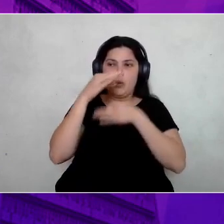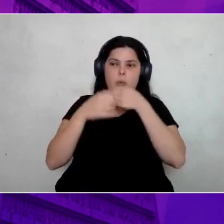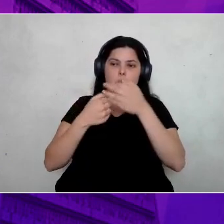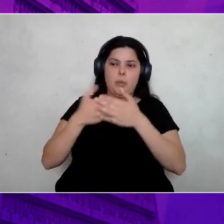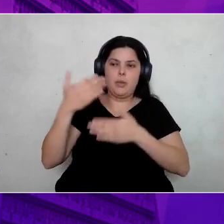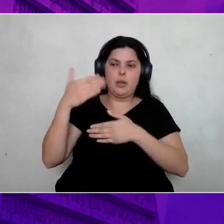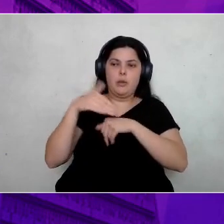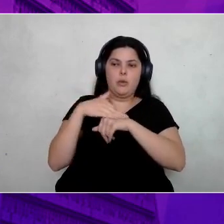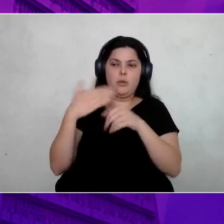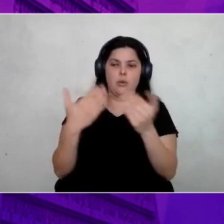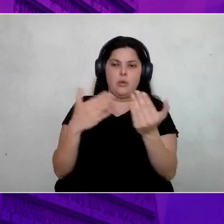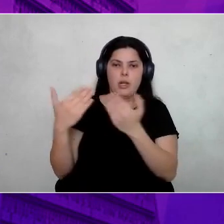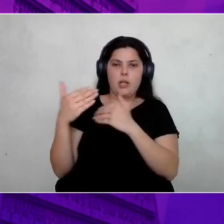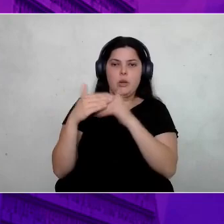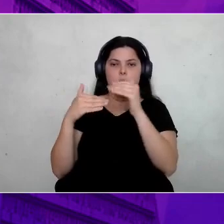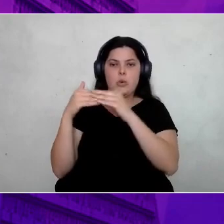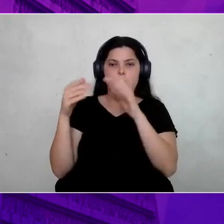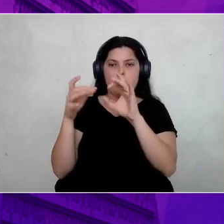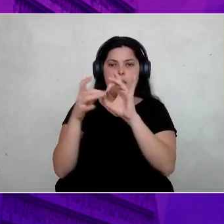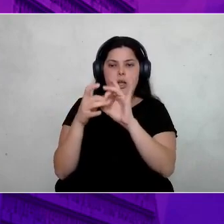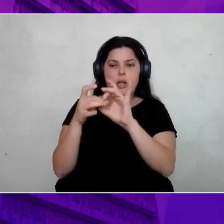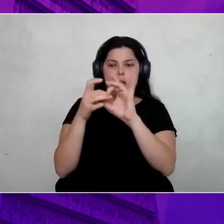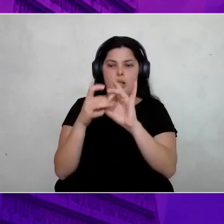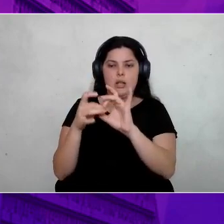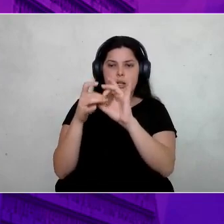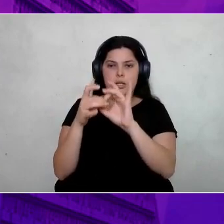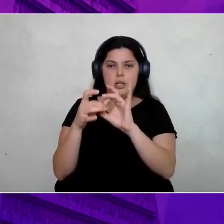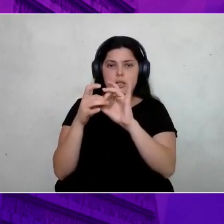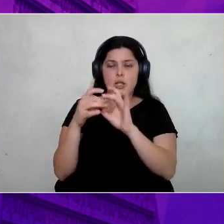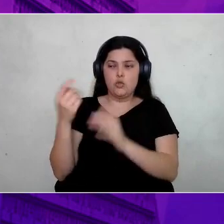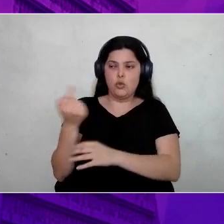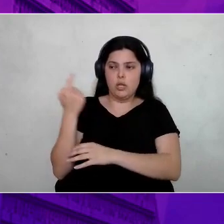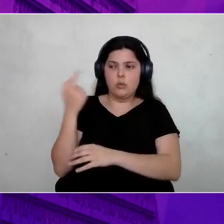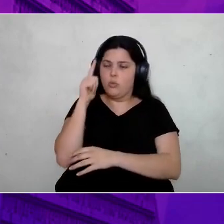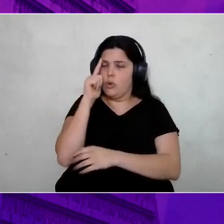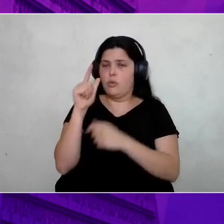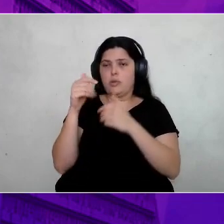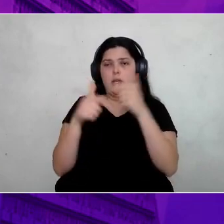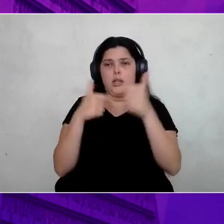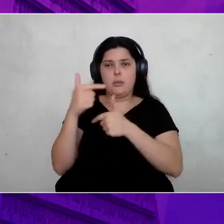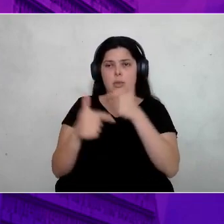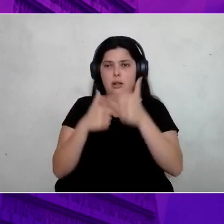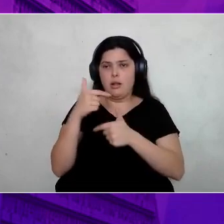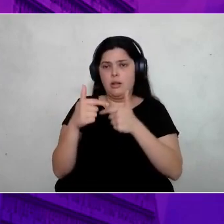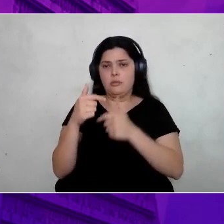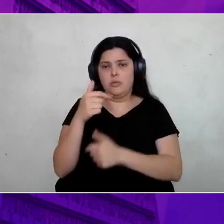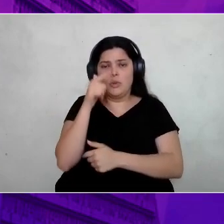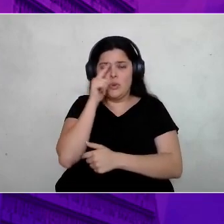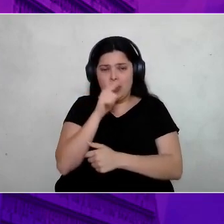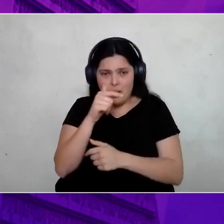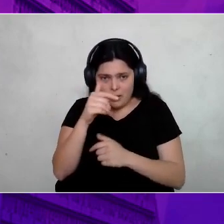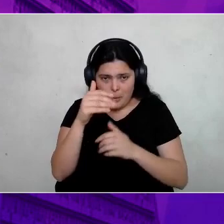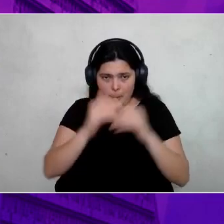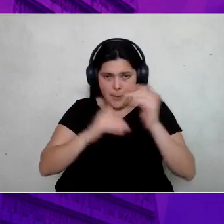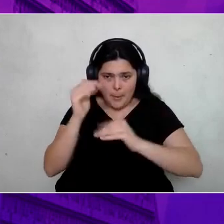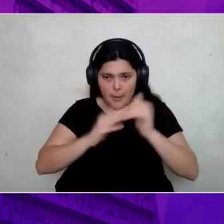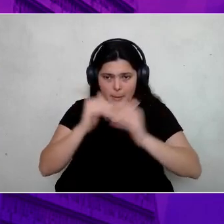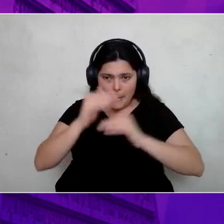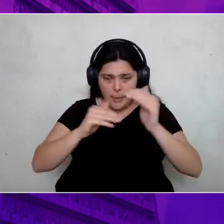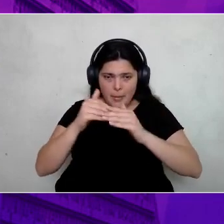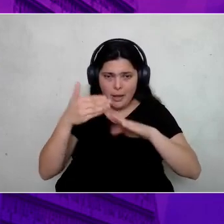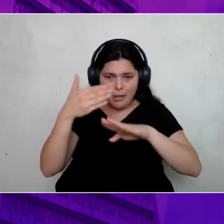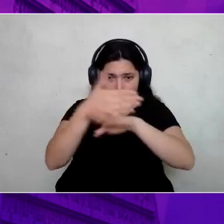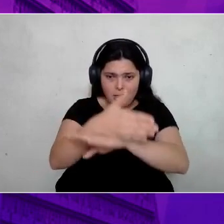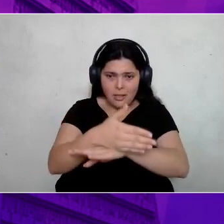conversa. Construam alianças. Cara, andorinha não faz verão sozinho. Vocês não vão entrar naquele mato com uma faquinha sozinho e dar uma